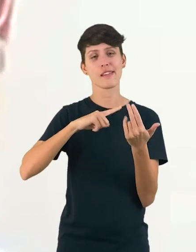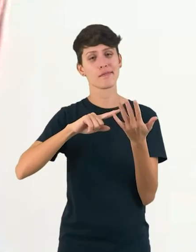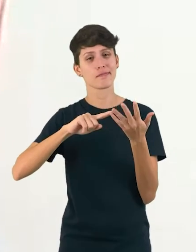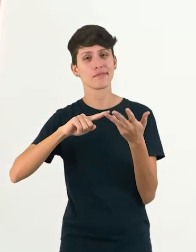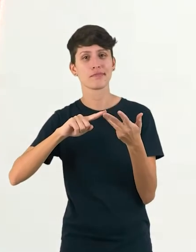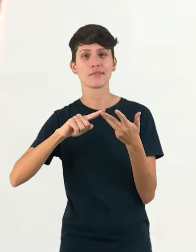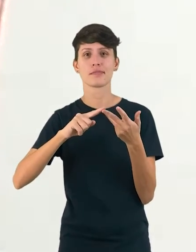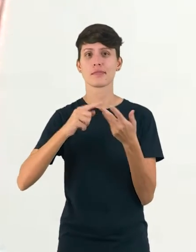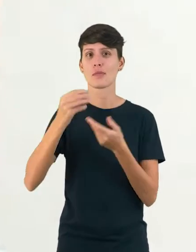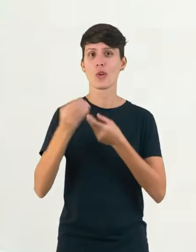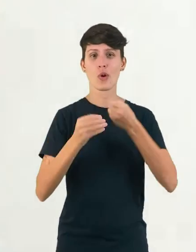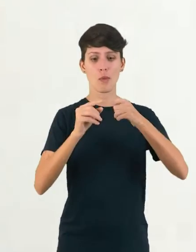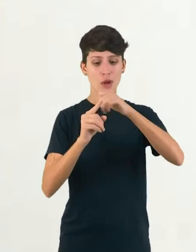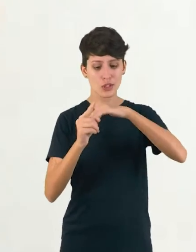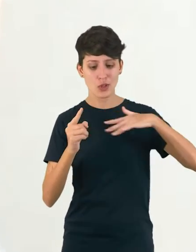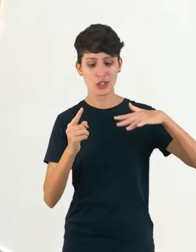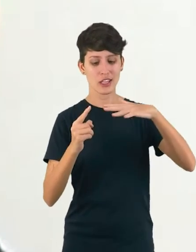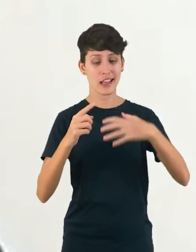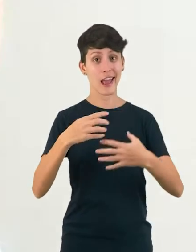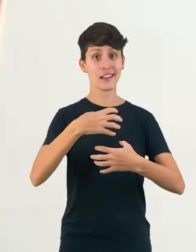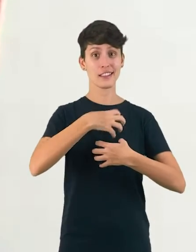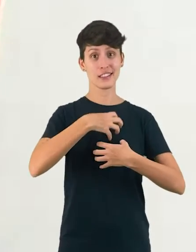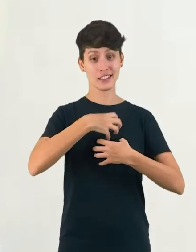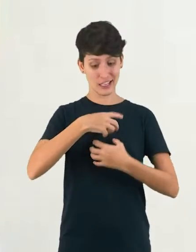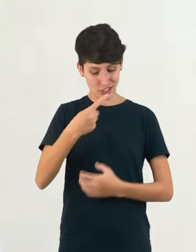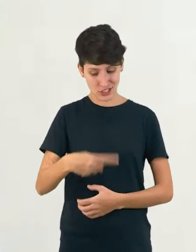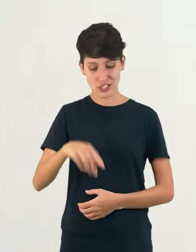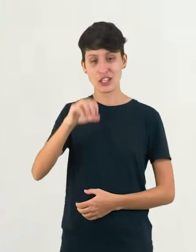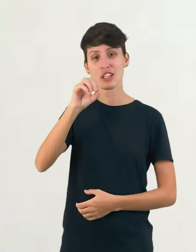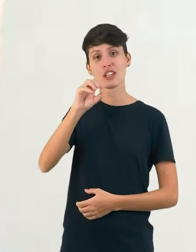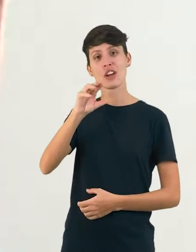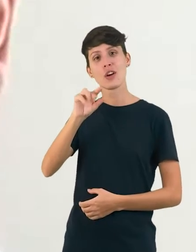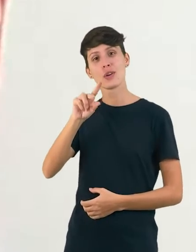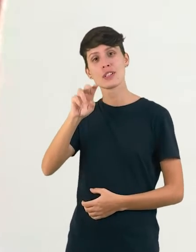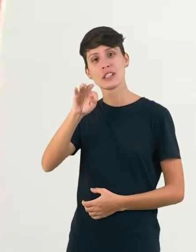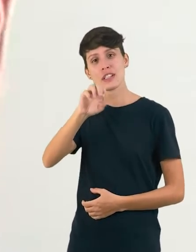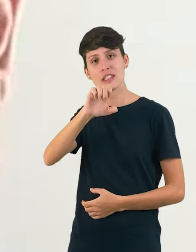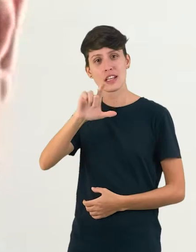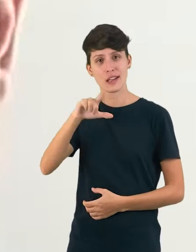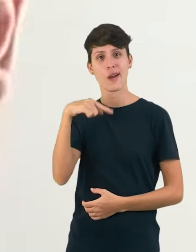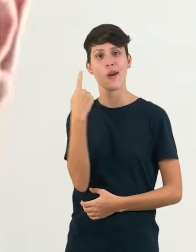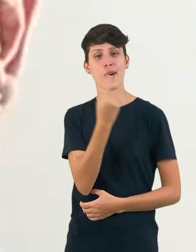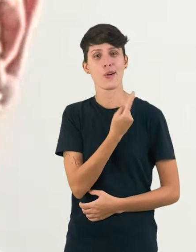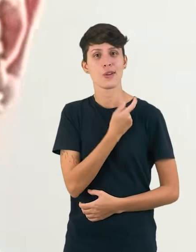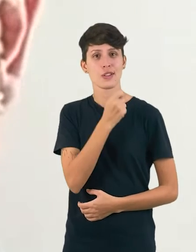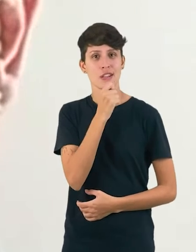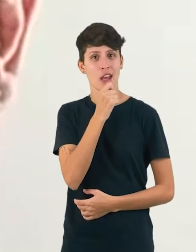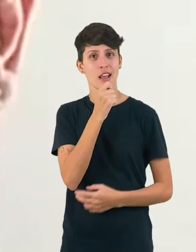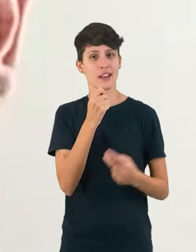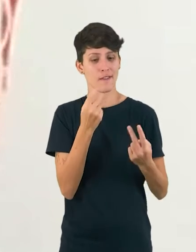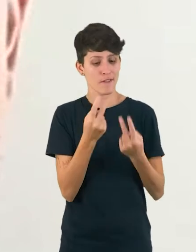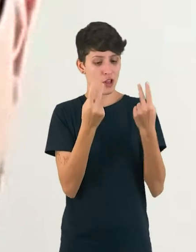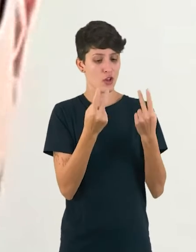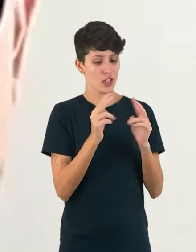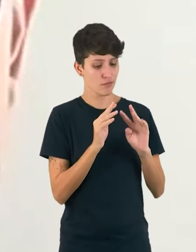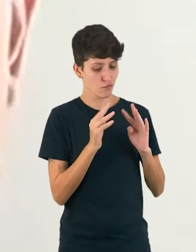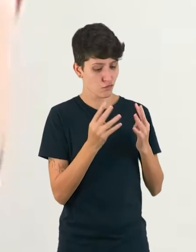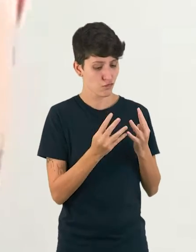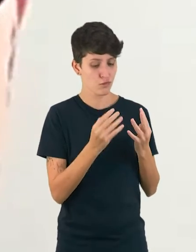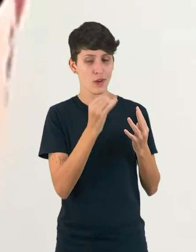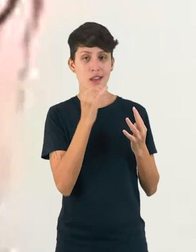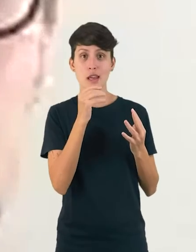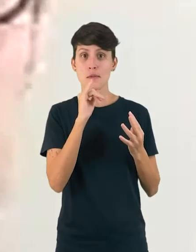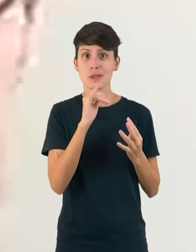nós estamos passando e como sociedade ocidental que ainda